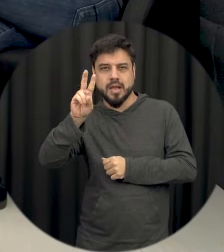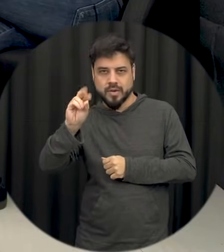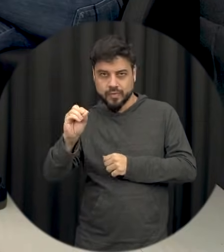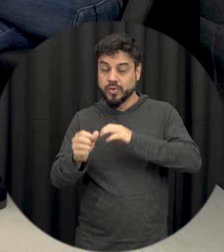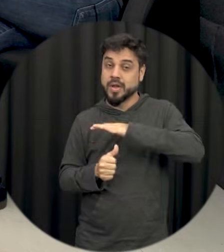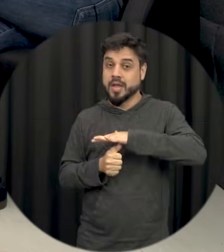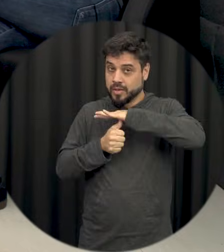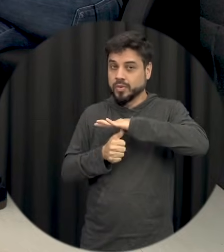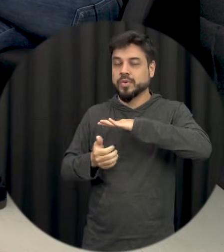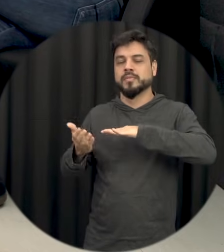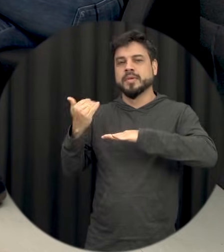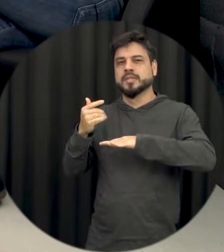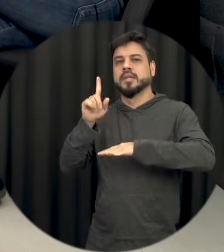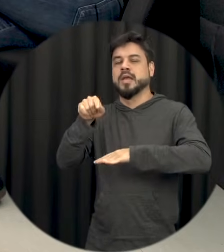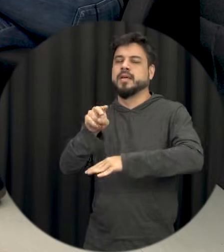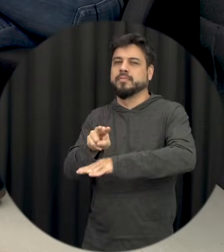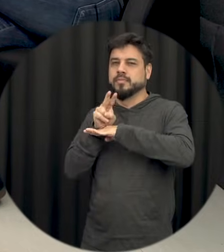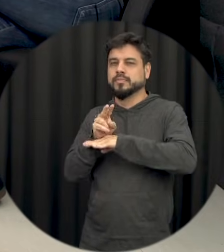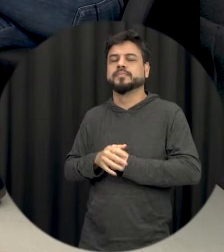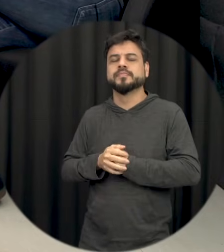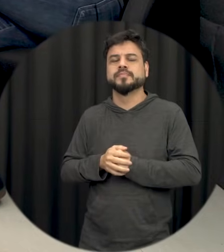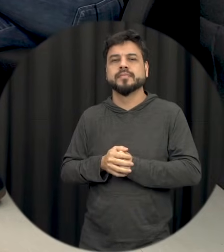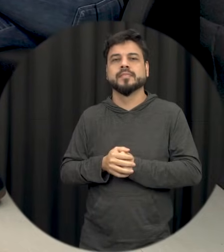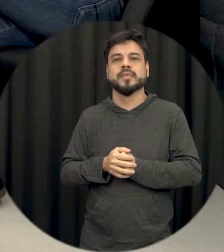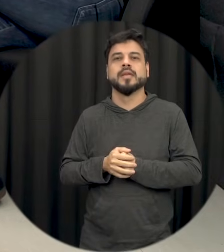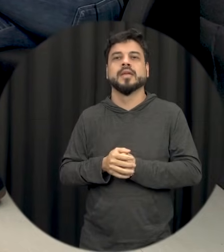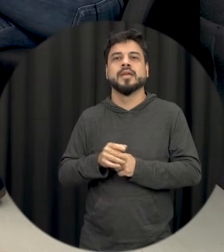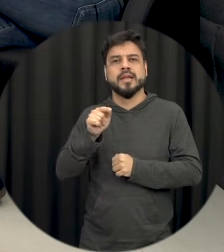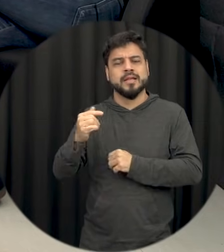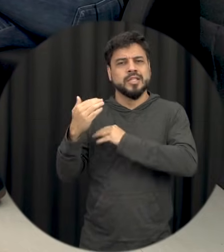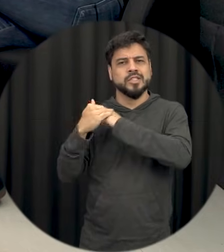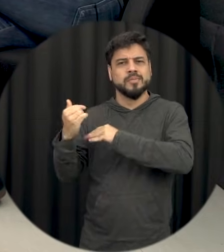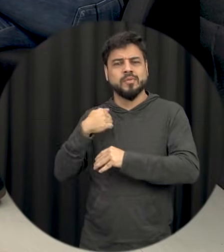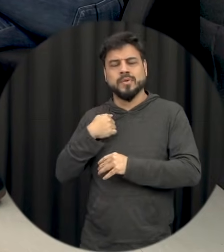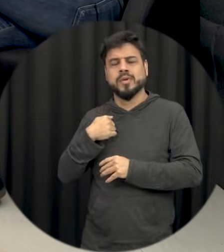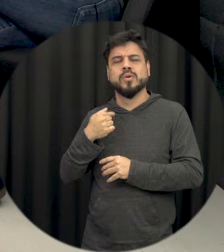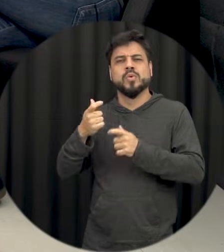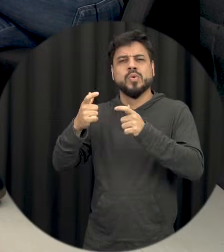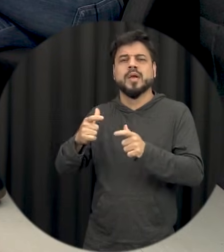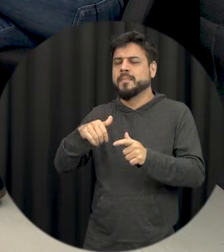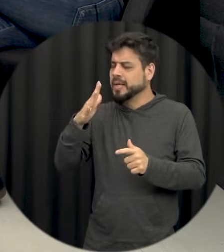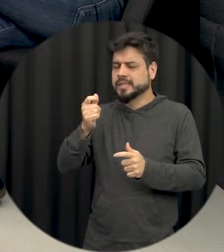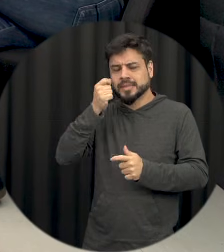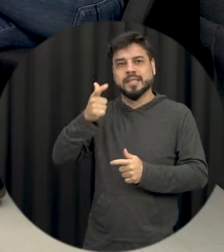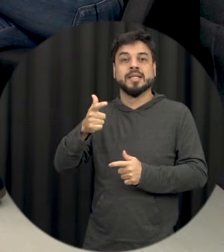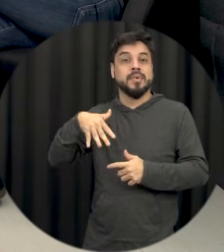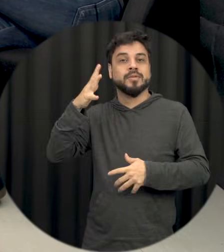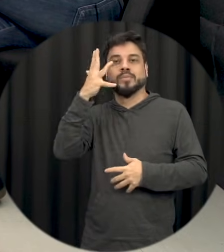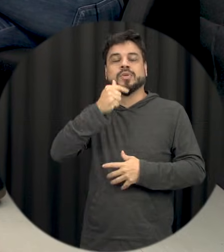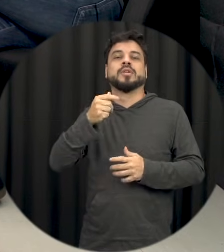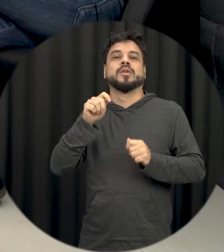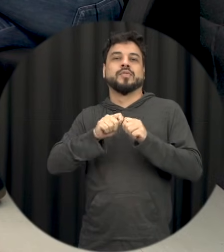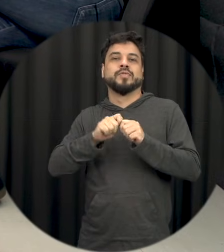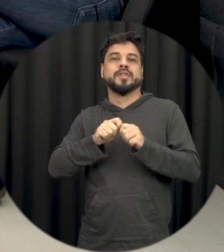reitor na época, né, pro tempore ainda, me convidou para a coisa mais interessante, mais linda que eu já fiz na universidade, que